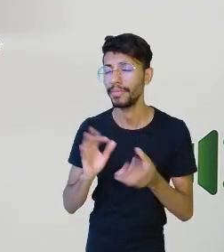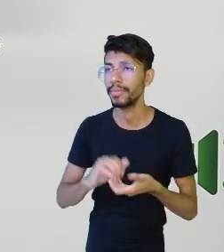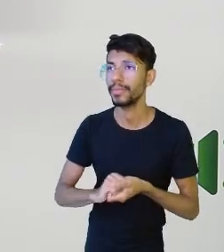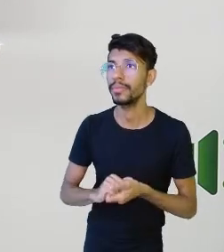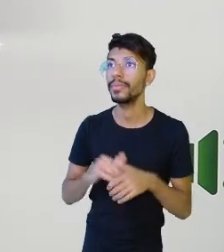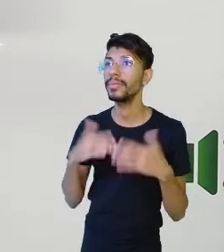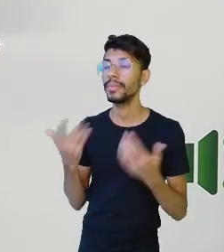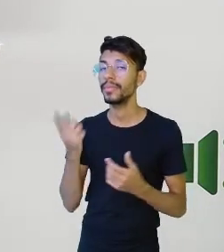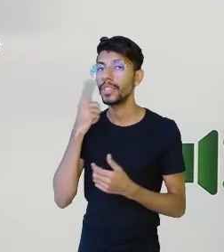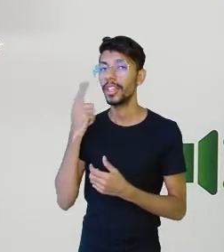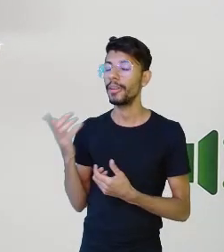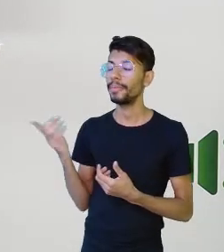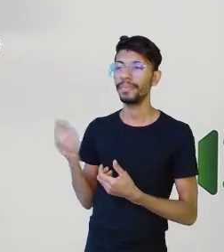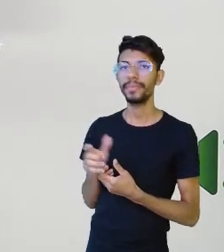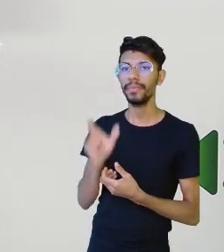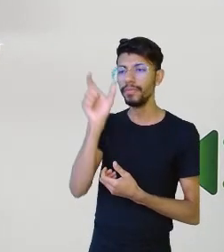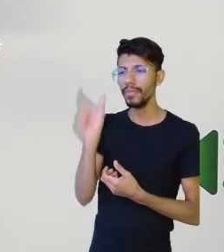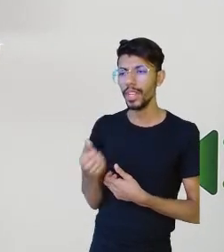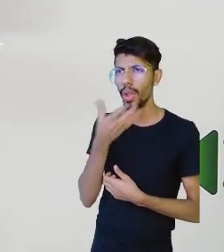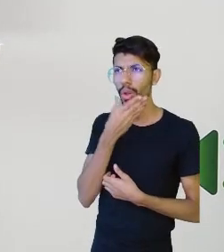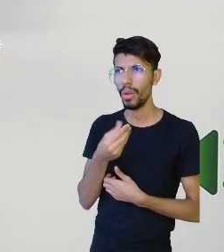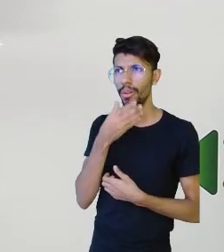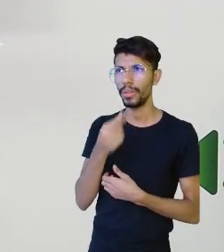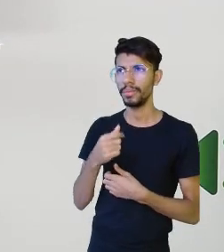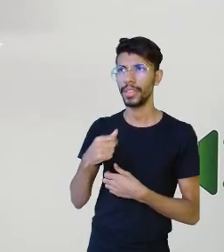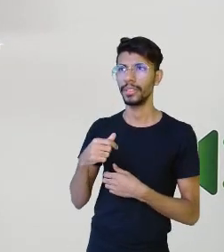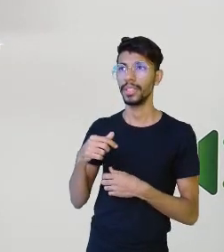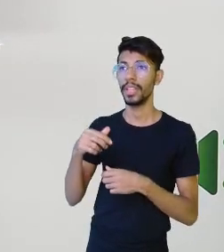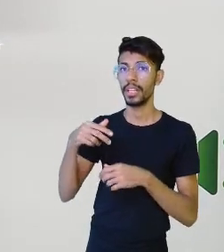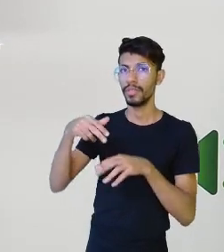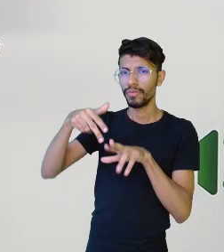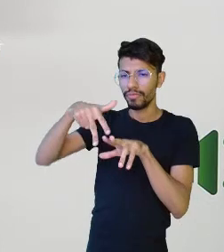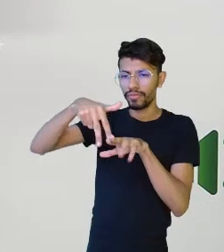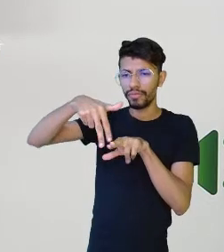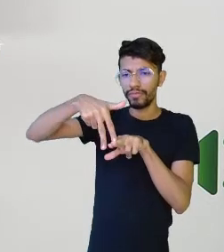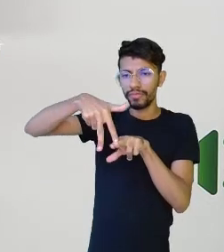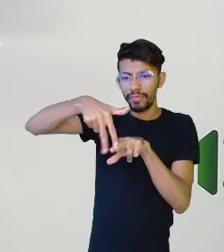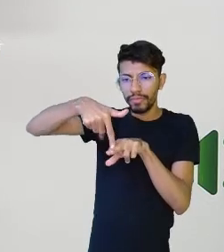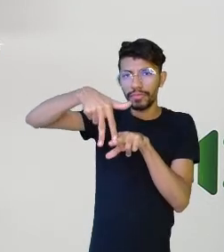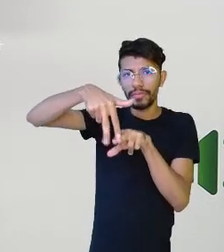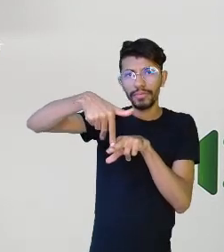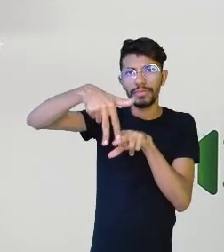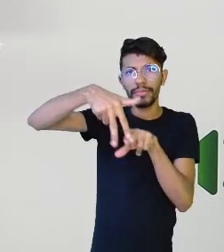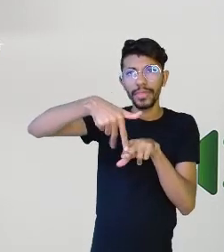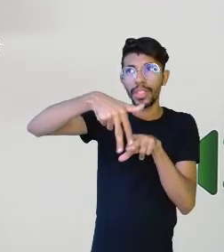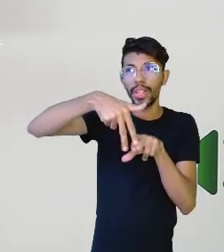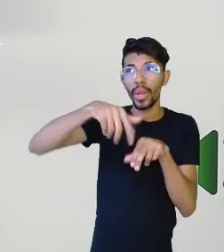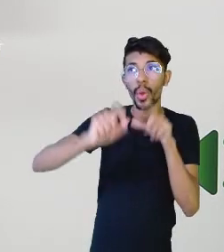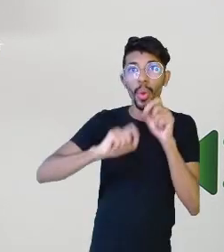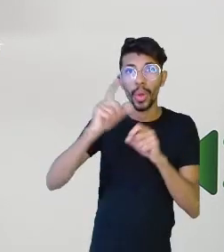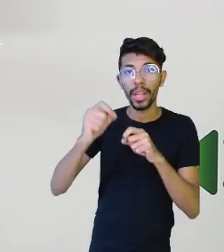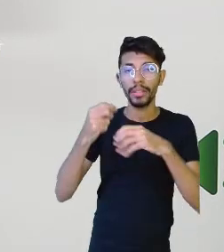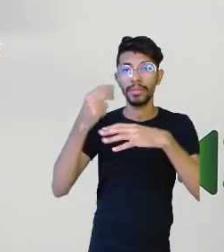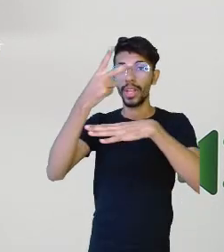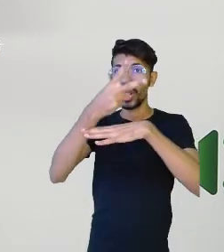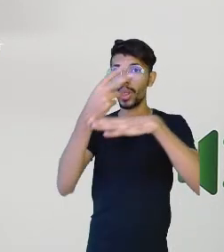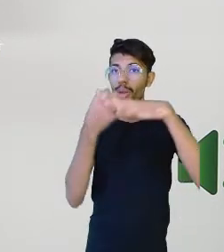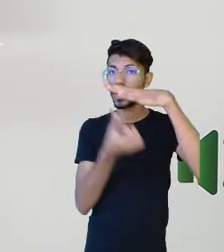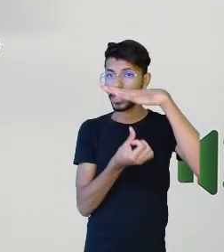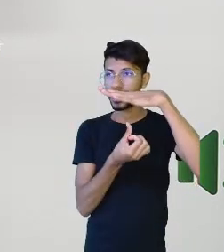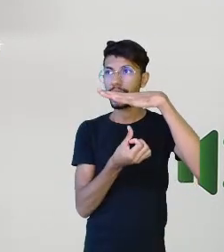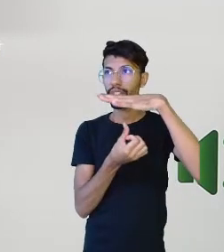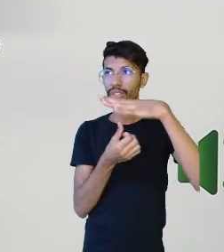Renato, ele percorreu de skate, vê mesmo, 2/6 de uma